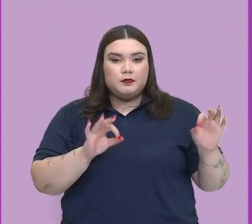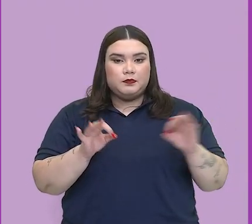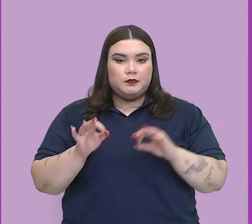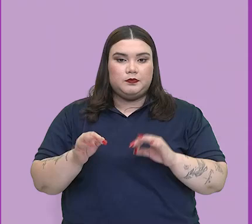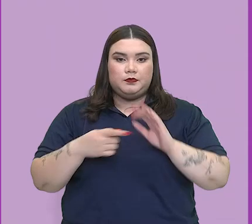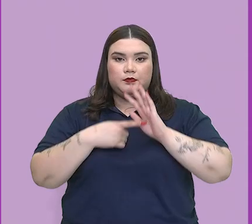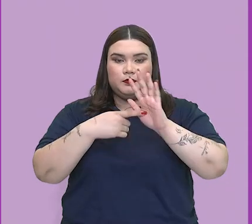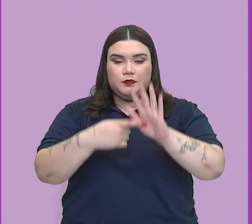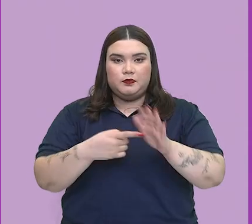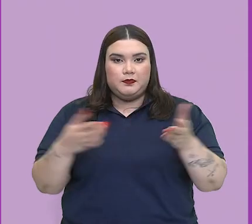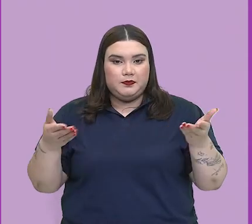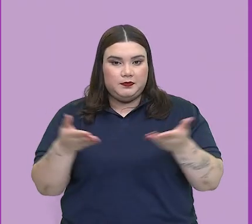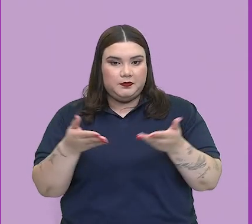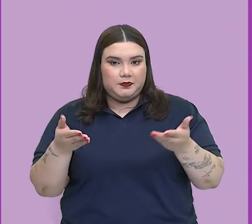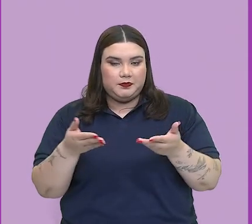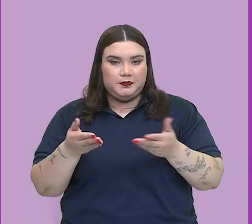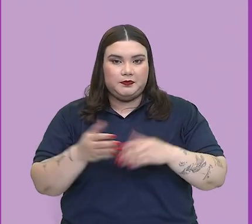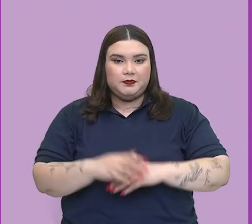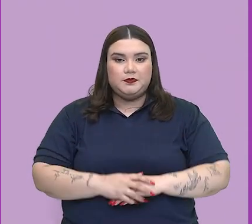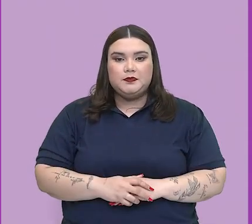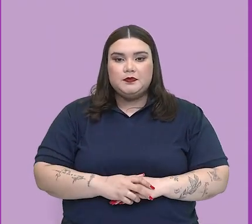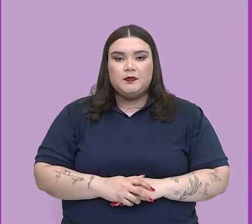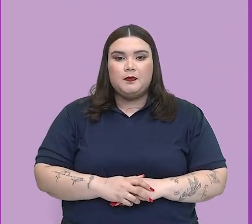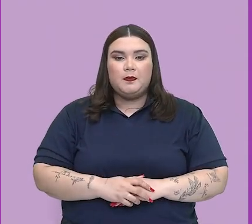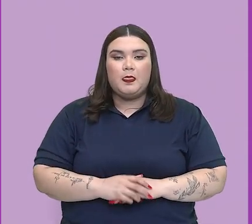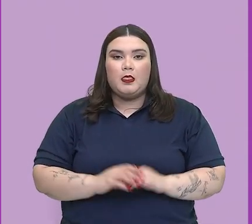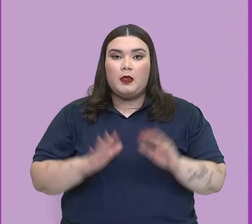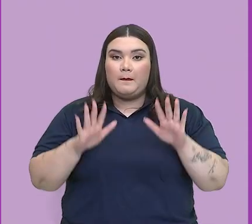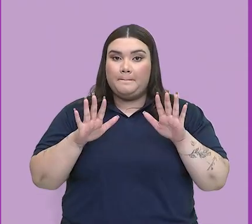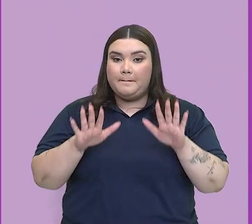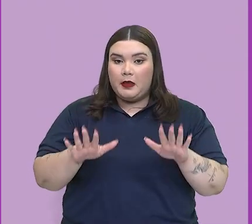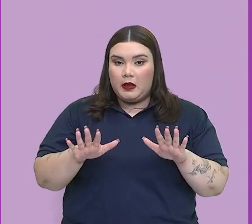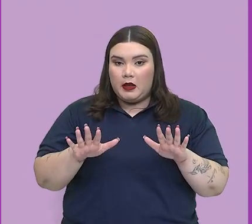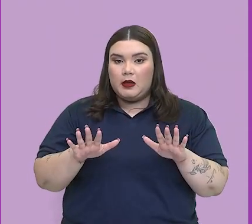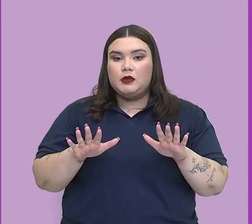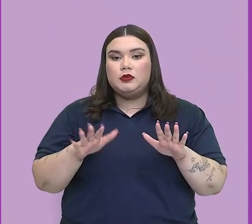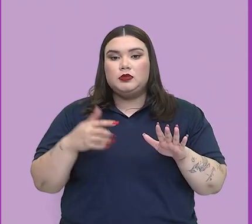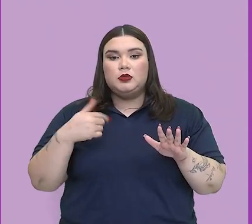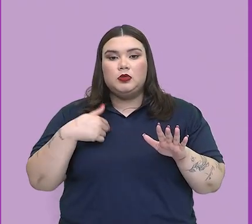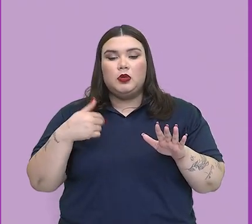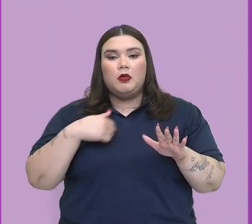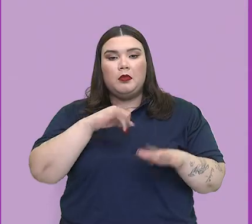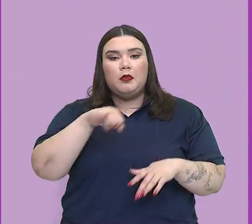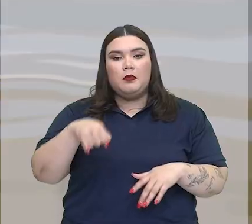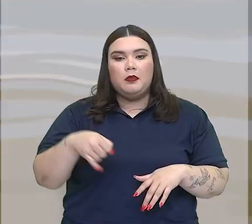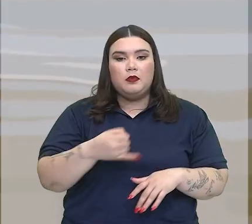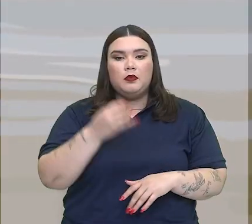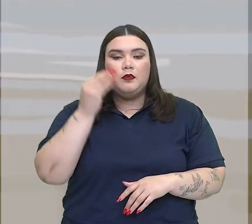Mas antes da gente ir para a próxima cartela e para o próximo exemplo, acompanha comigo esse vídeo aí também.